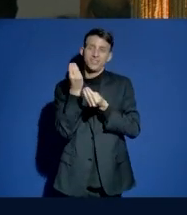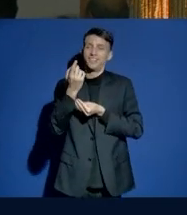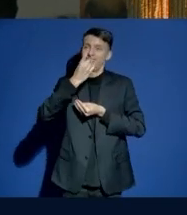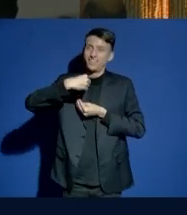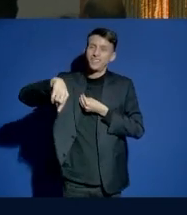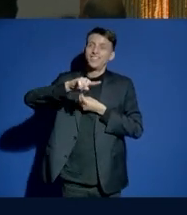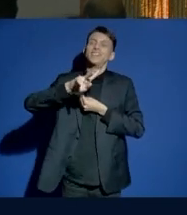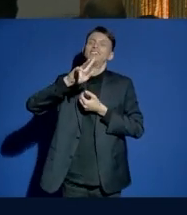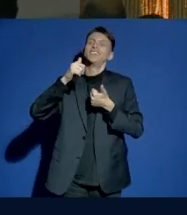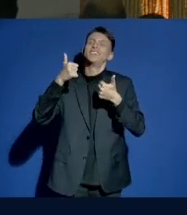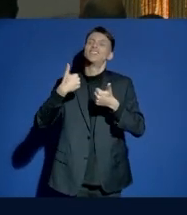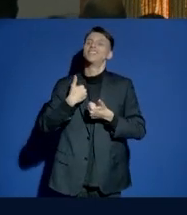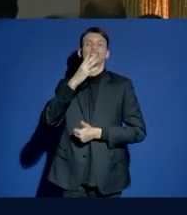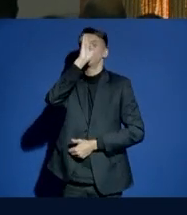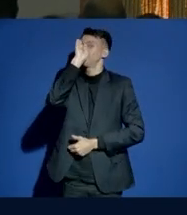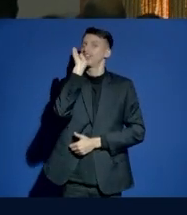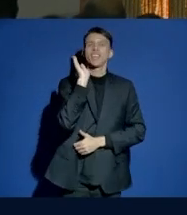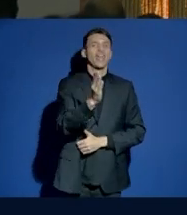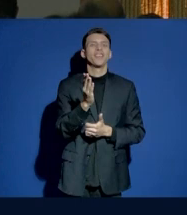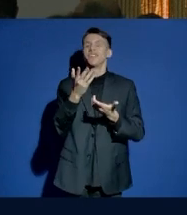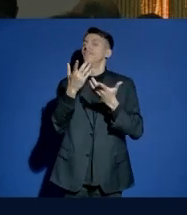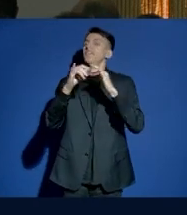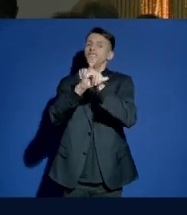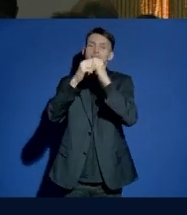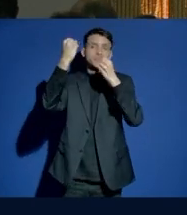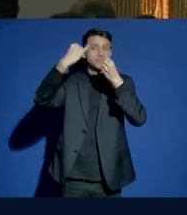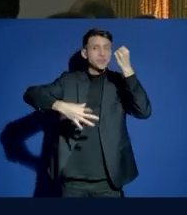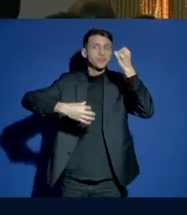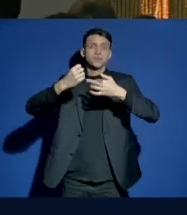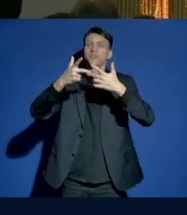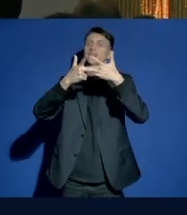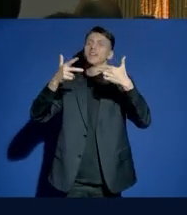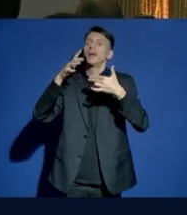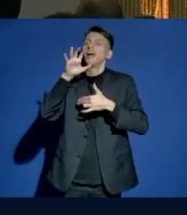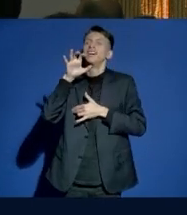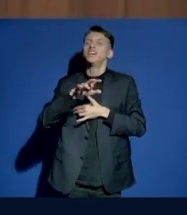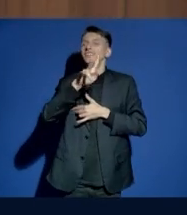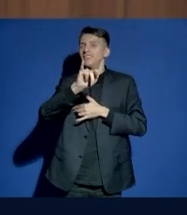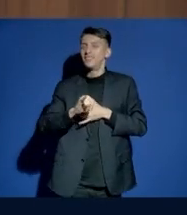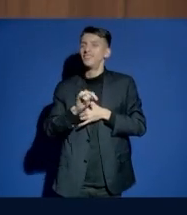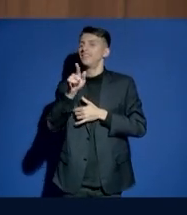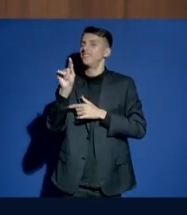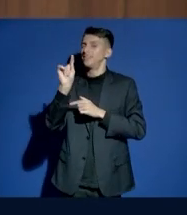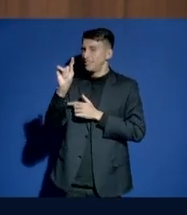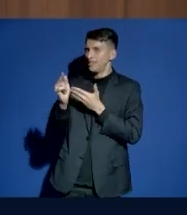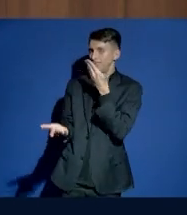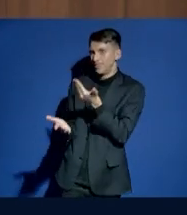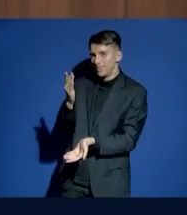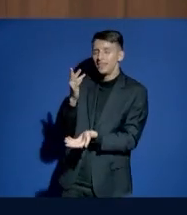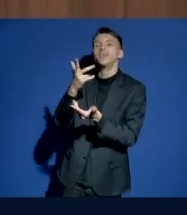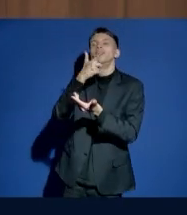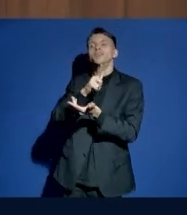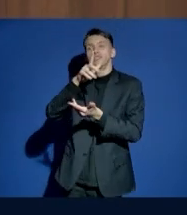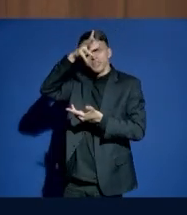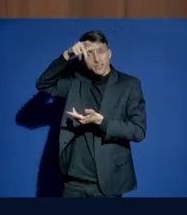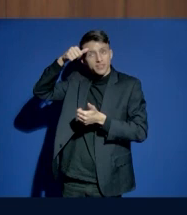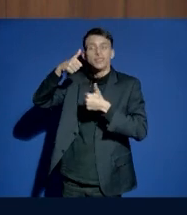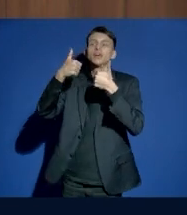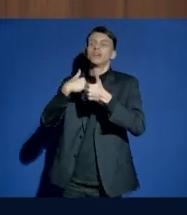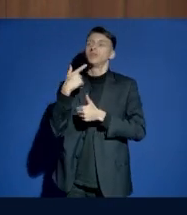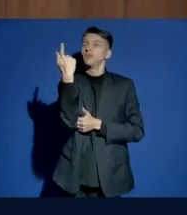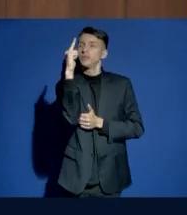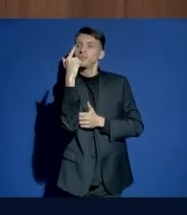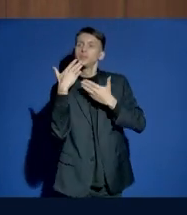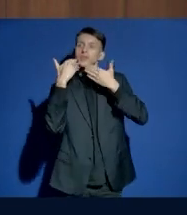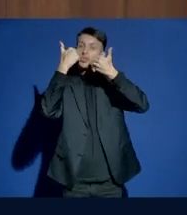tem uma conversa reta coloca as coisas como são Aqui você vê o que ele recuperou o Mato Grosso modéstia parte o Goiás